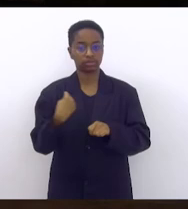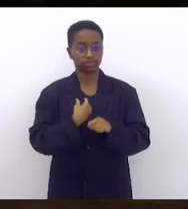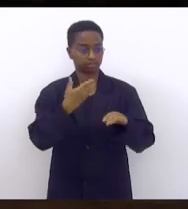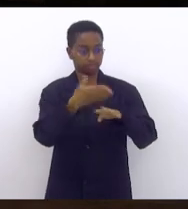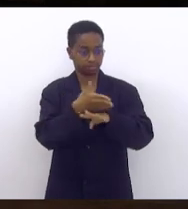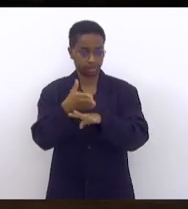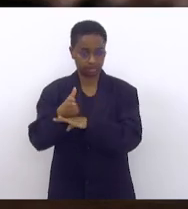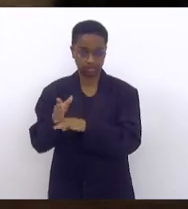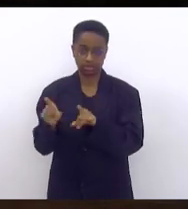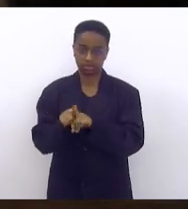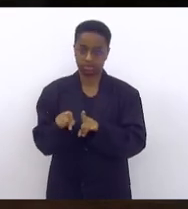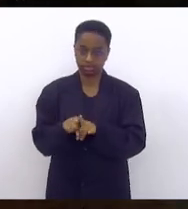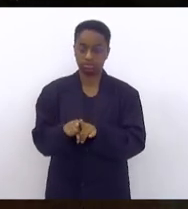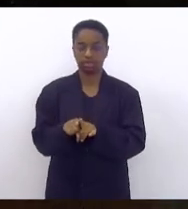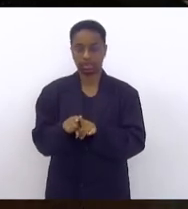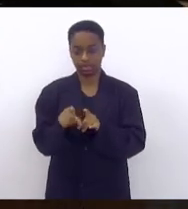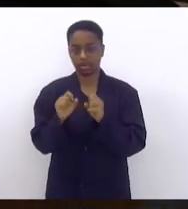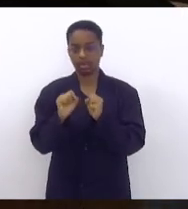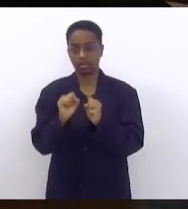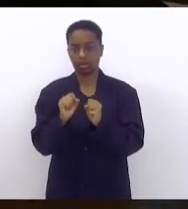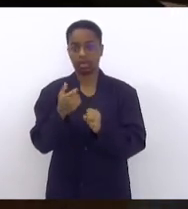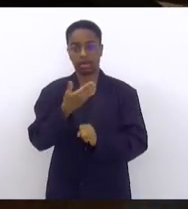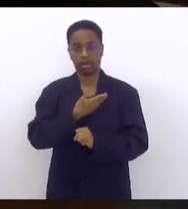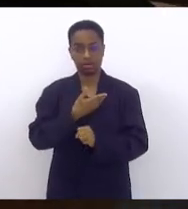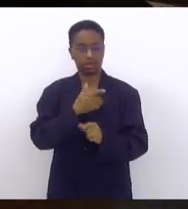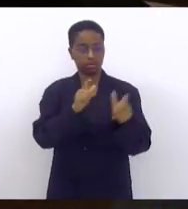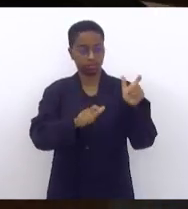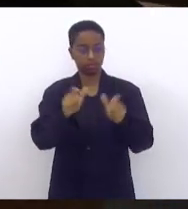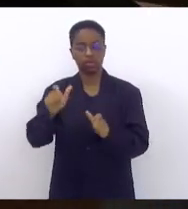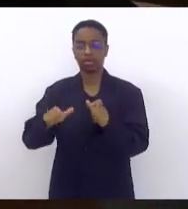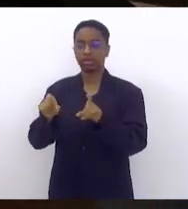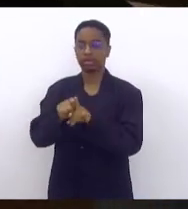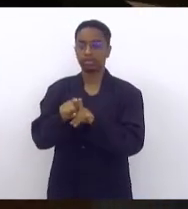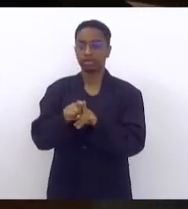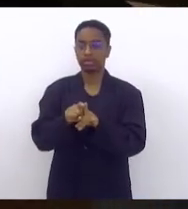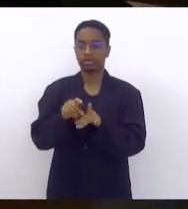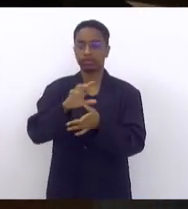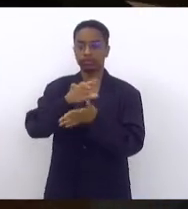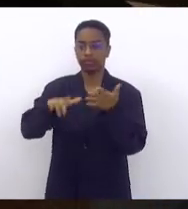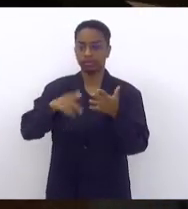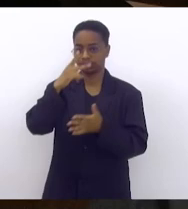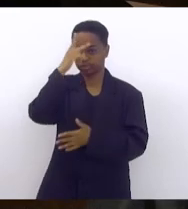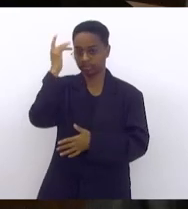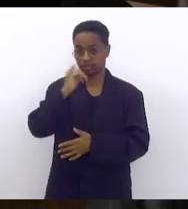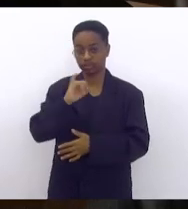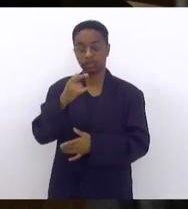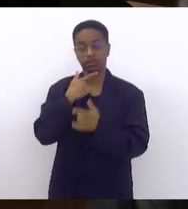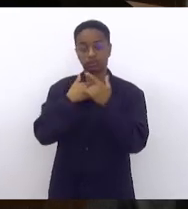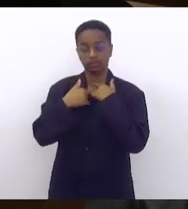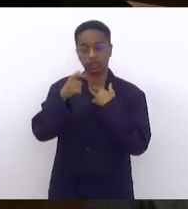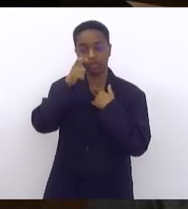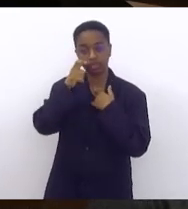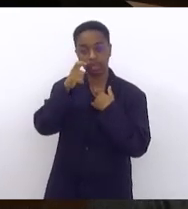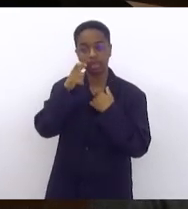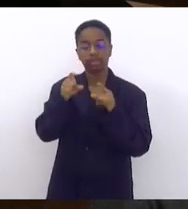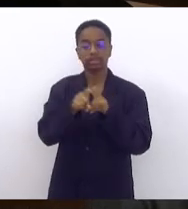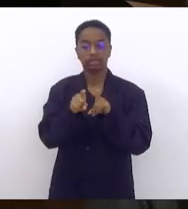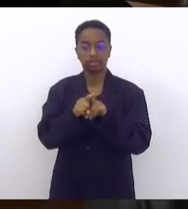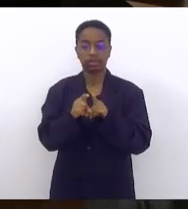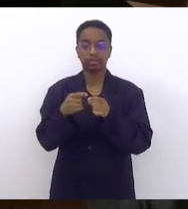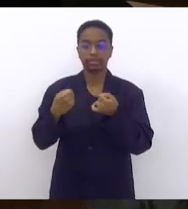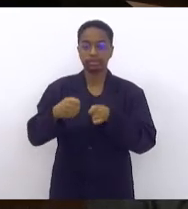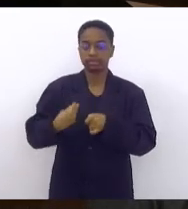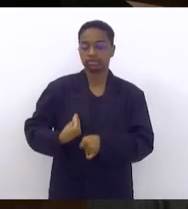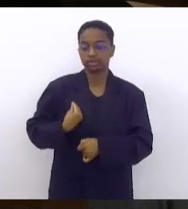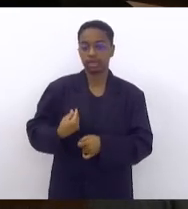companheiro Sandrão, pela CUT, da companheira Thaís, minha, de outro companheiro aí, não importa, mas a gente precisa estar presente também. Porque nós